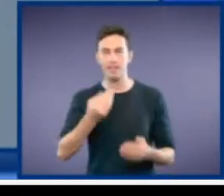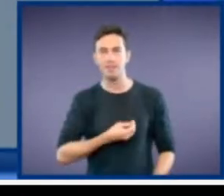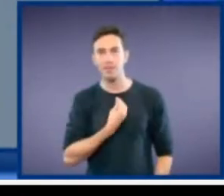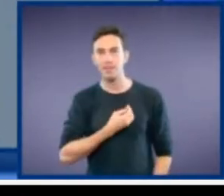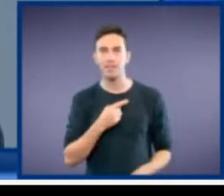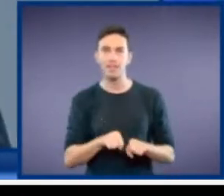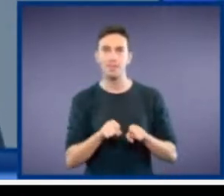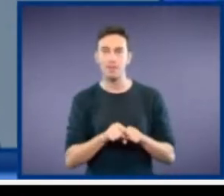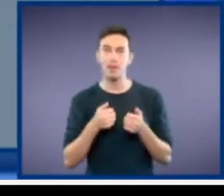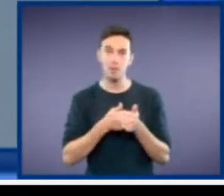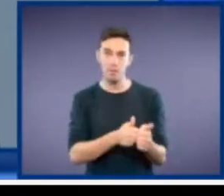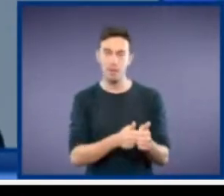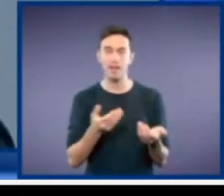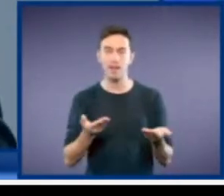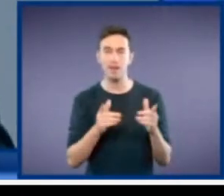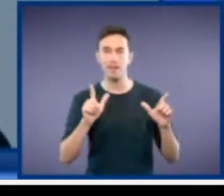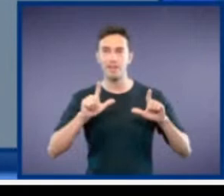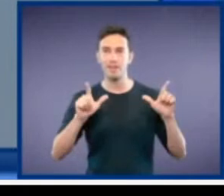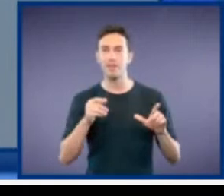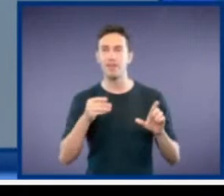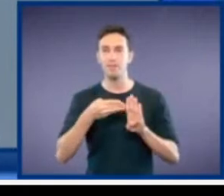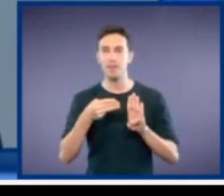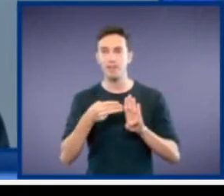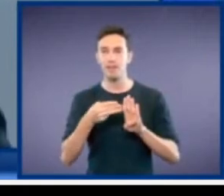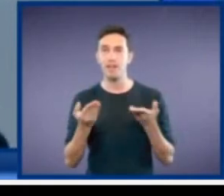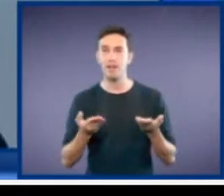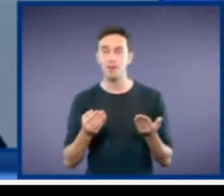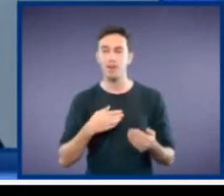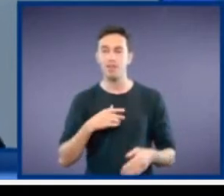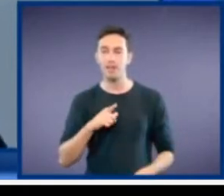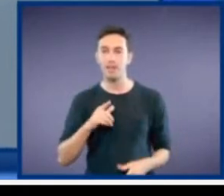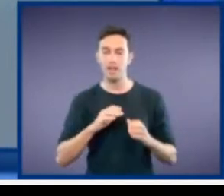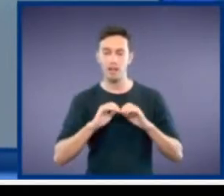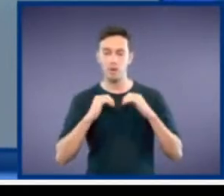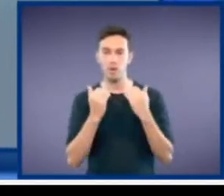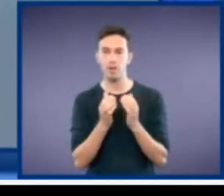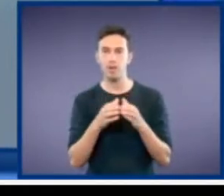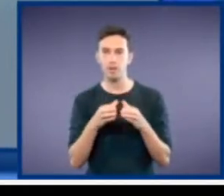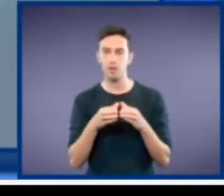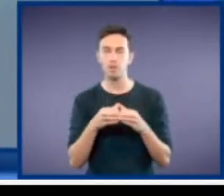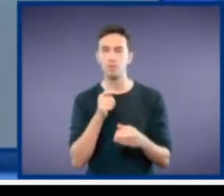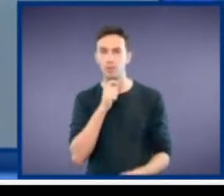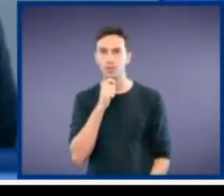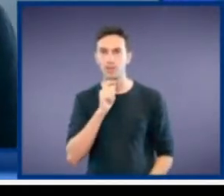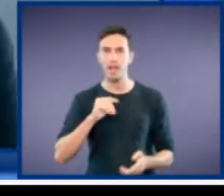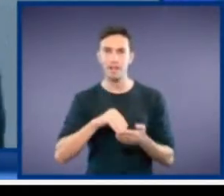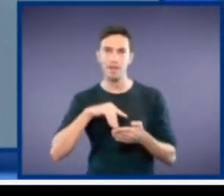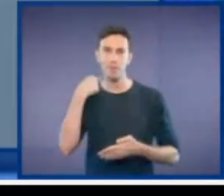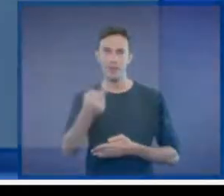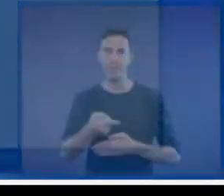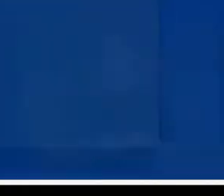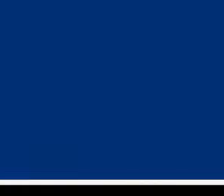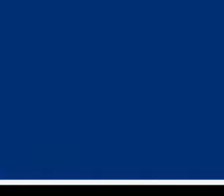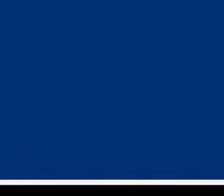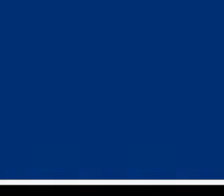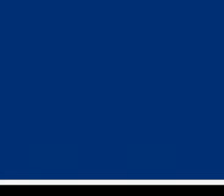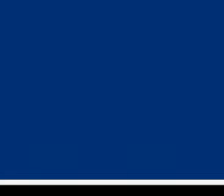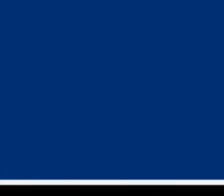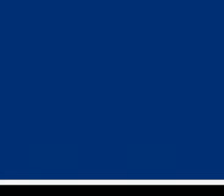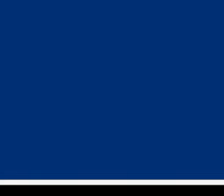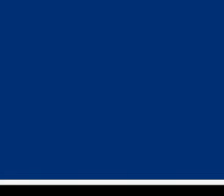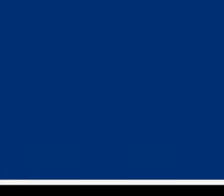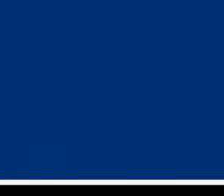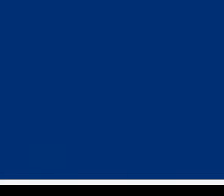B3. Na sequência, nós teremos a coletiva de imprensa. Desejo a todos uma excelente tarde e até o próximo leilão.